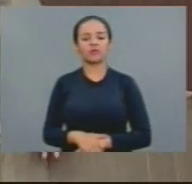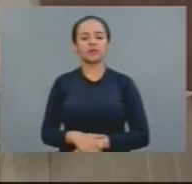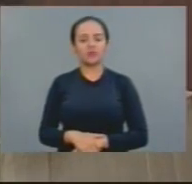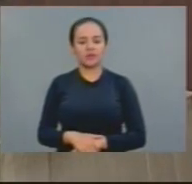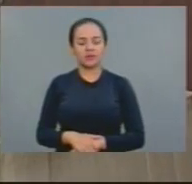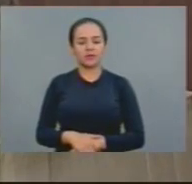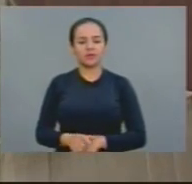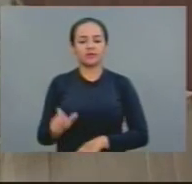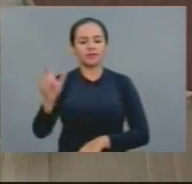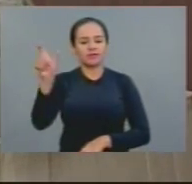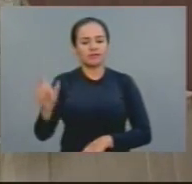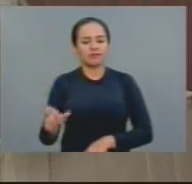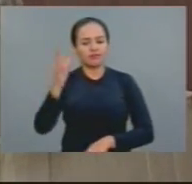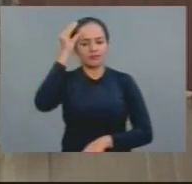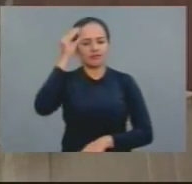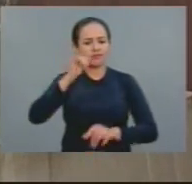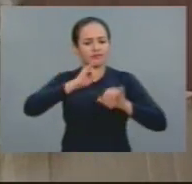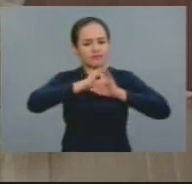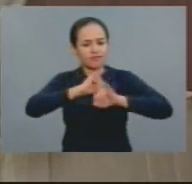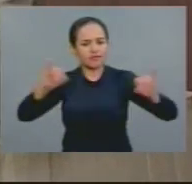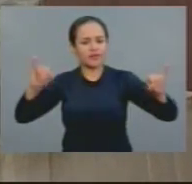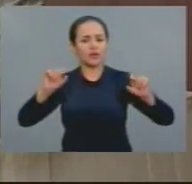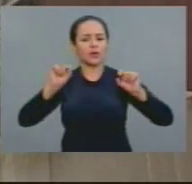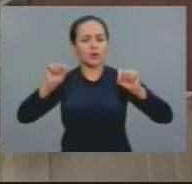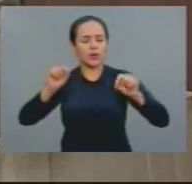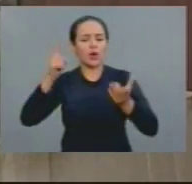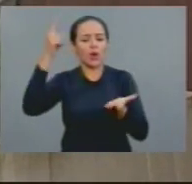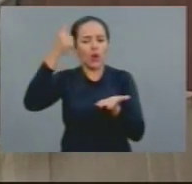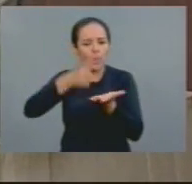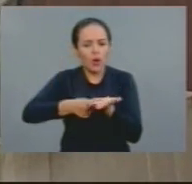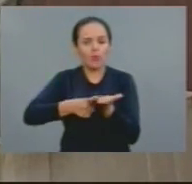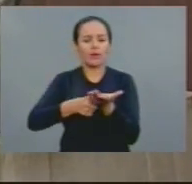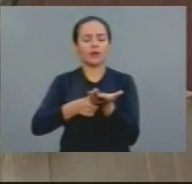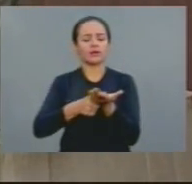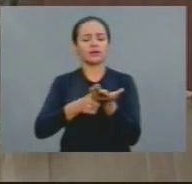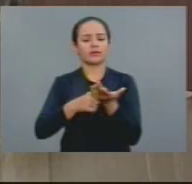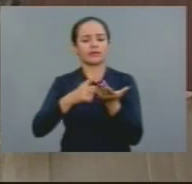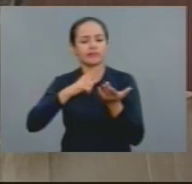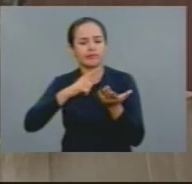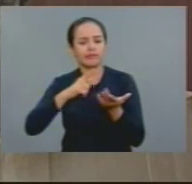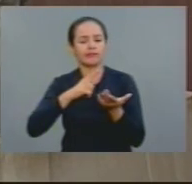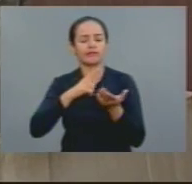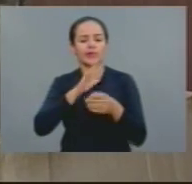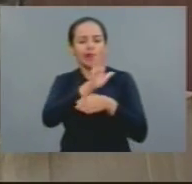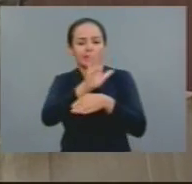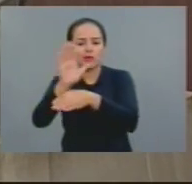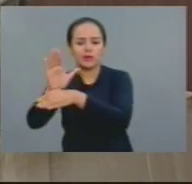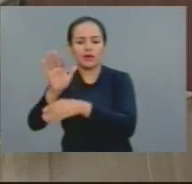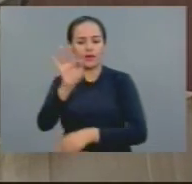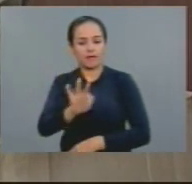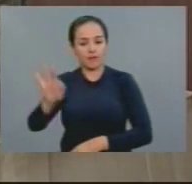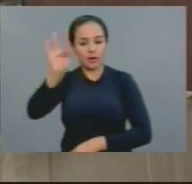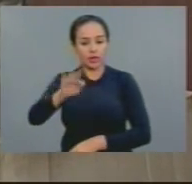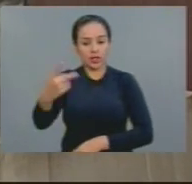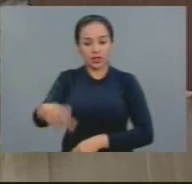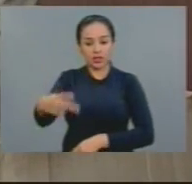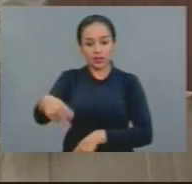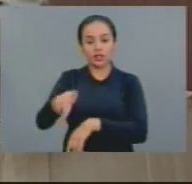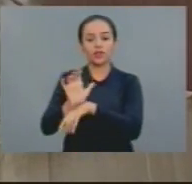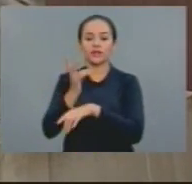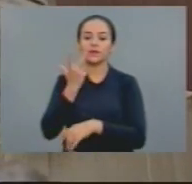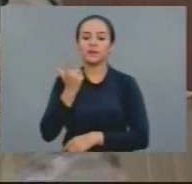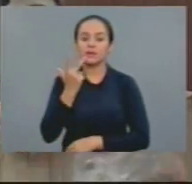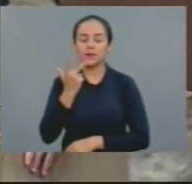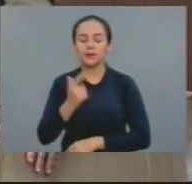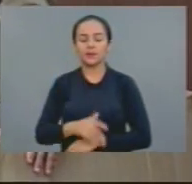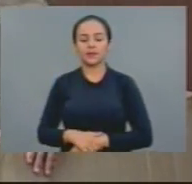formalizou, firmou um conjunto de compromissos com as universidades estaduais do Ceará. E